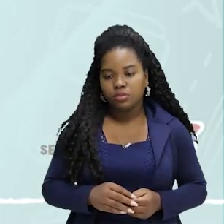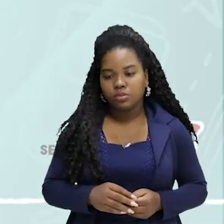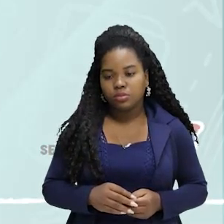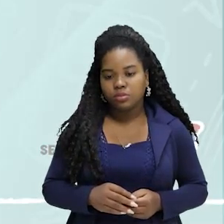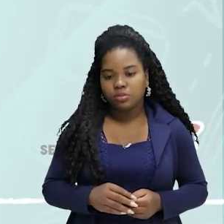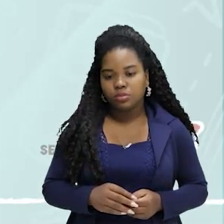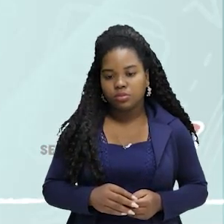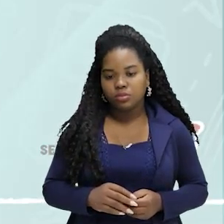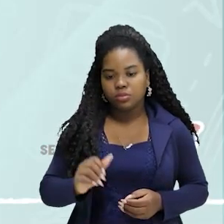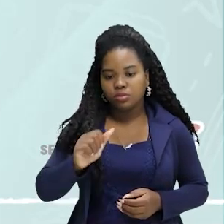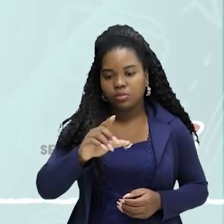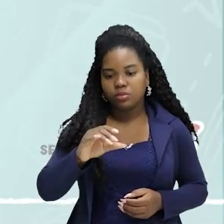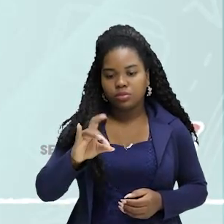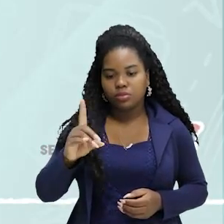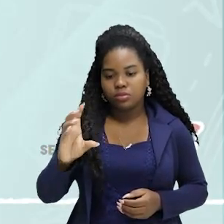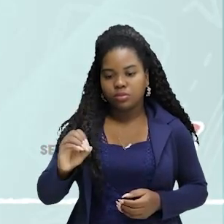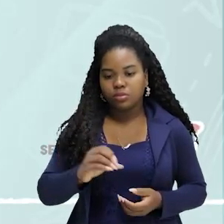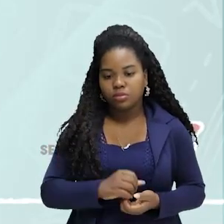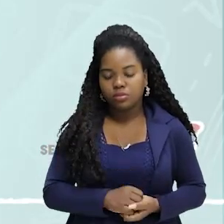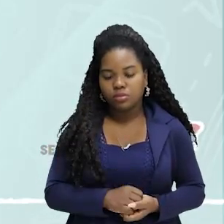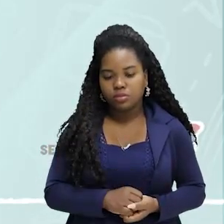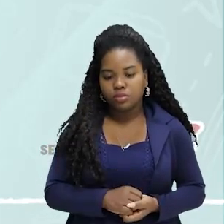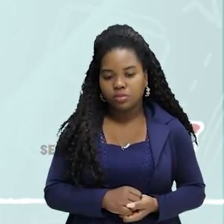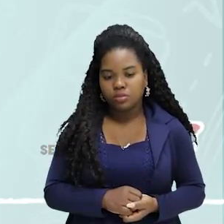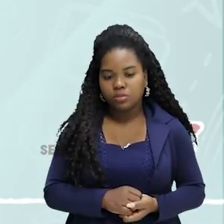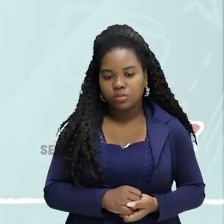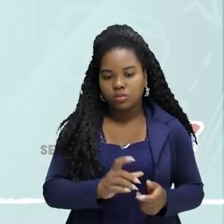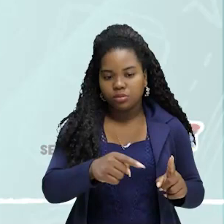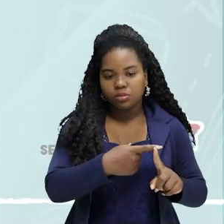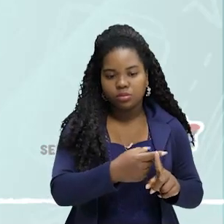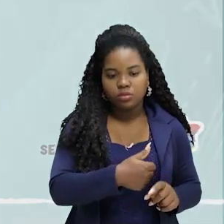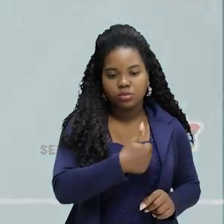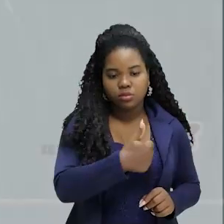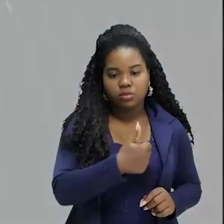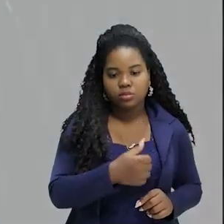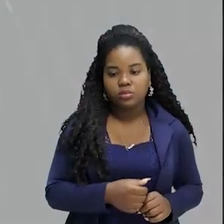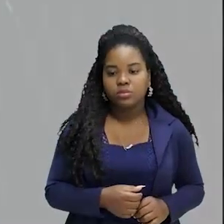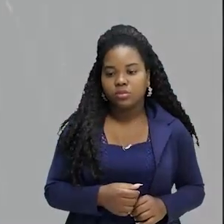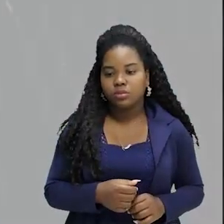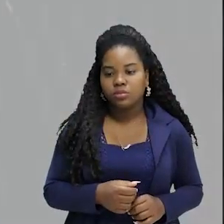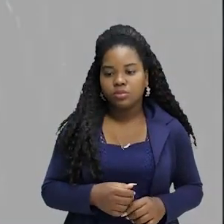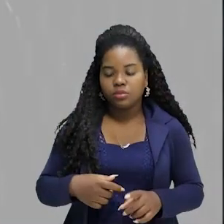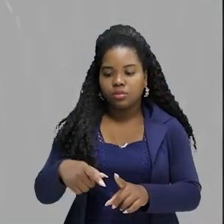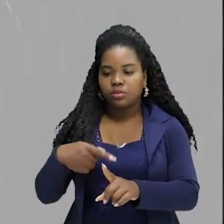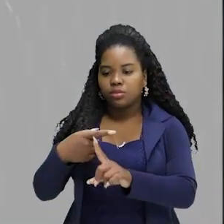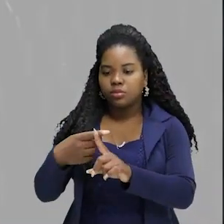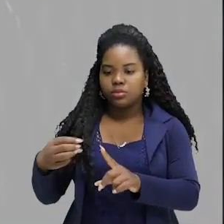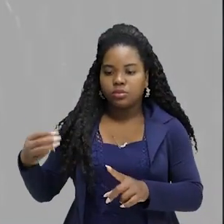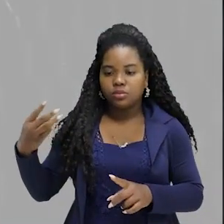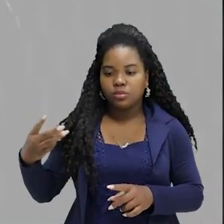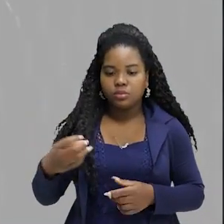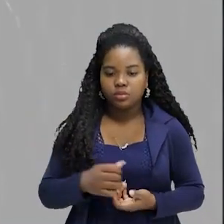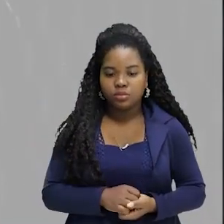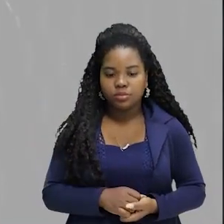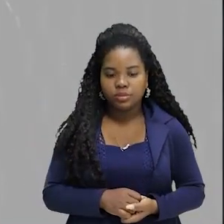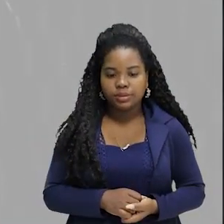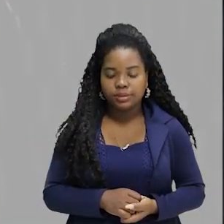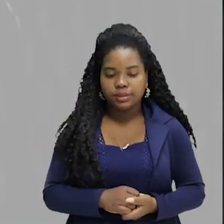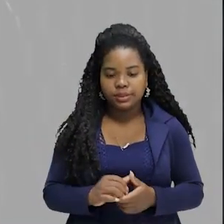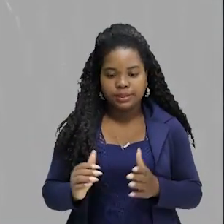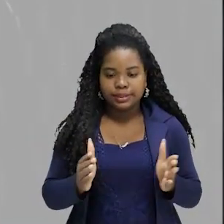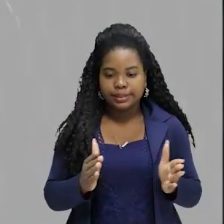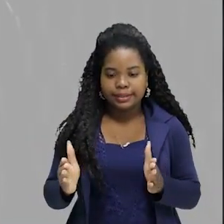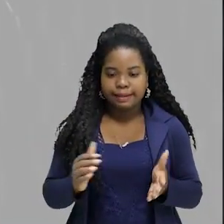para ácido carboxílico. Ele vai sair de mais um e vai para mais 3, certo? Aí é o processo